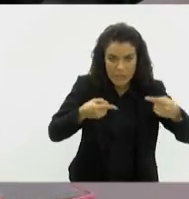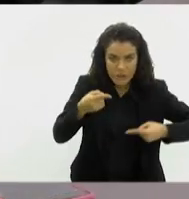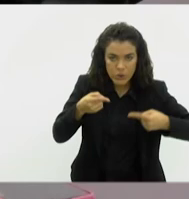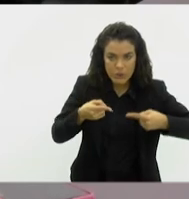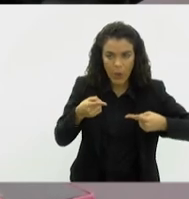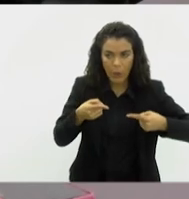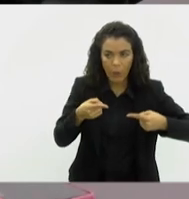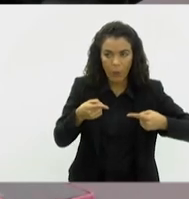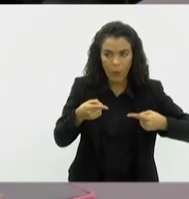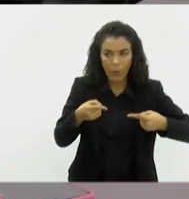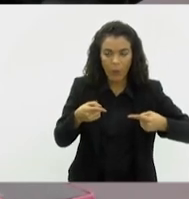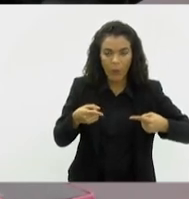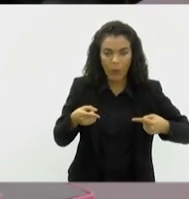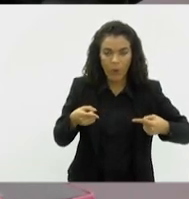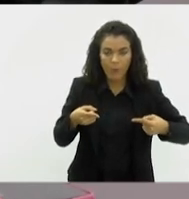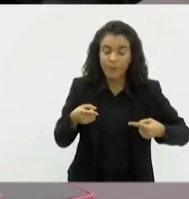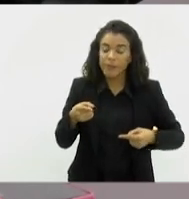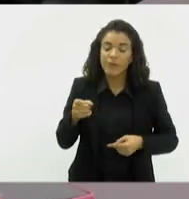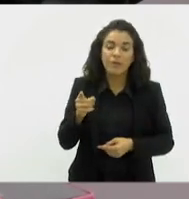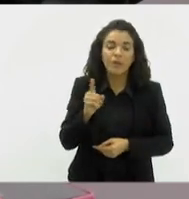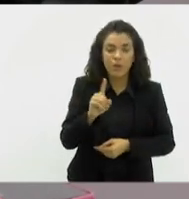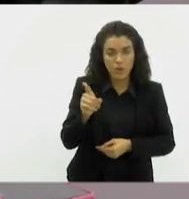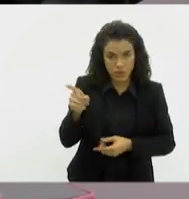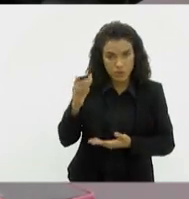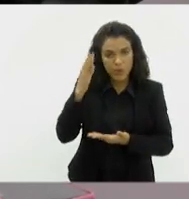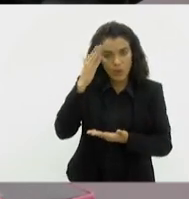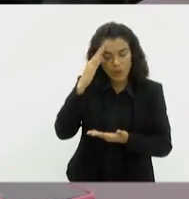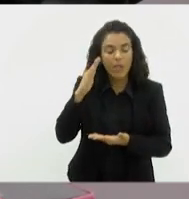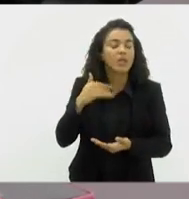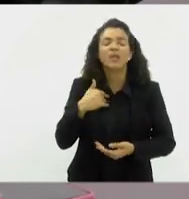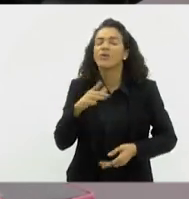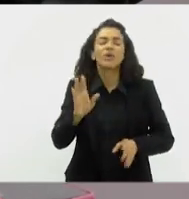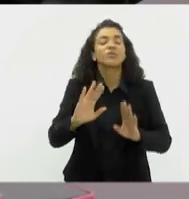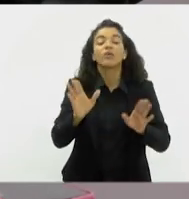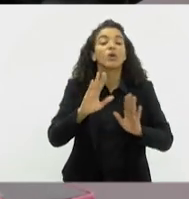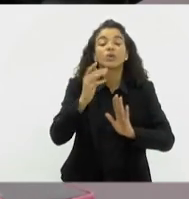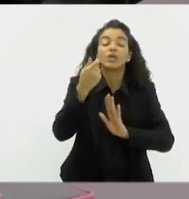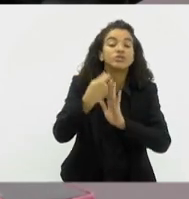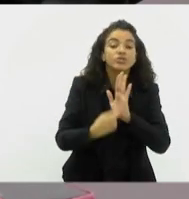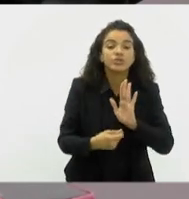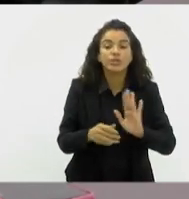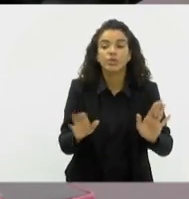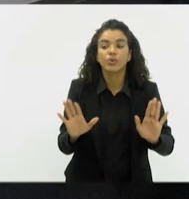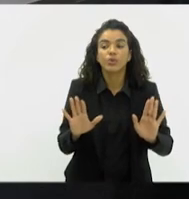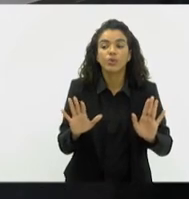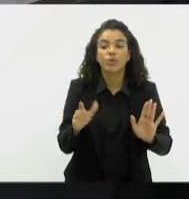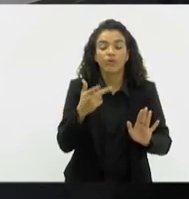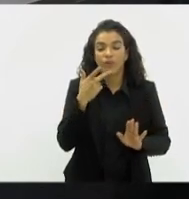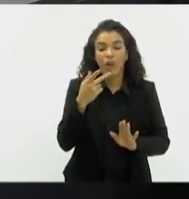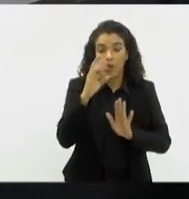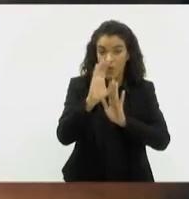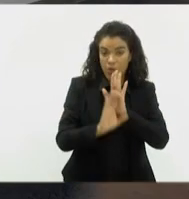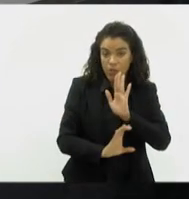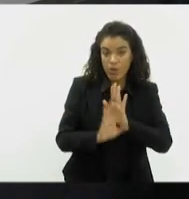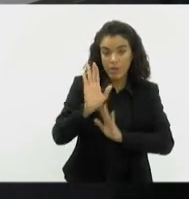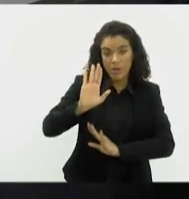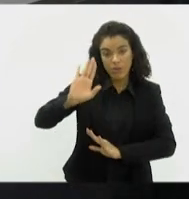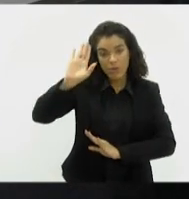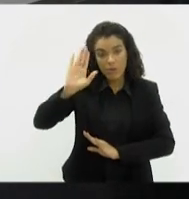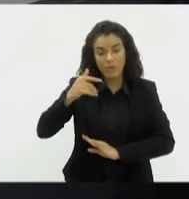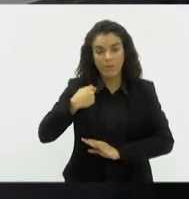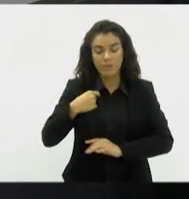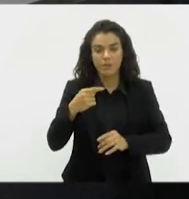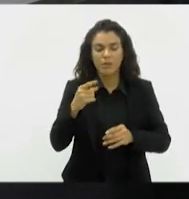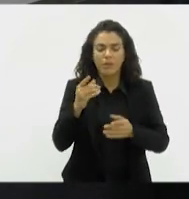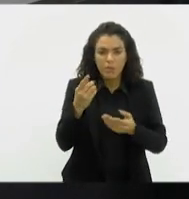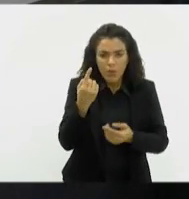esse campo que a senhora quer entrar não, na discussão. Não, é só porque o senhor entende que exige eu experiência... Eu entendo não, está escrito, exige não. Diz que o currículo do candidato deve constar, dois deixa